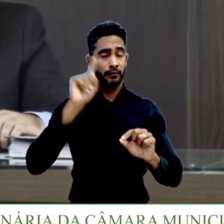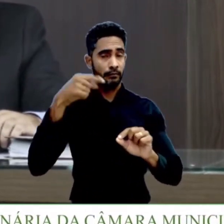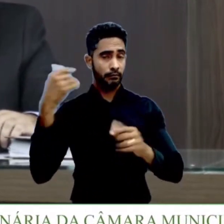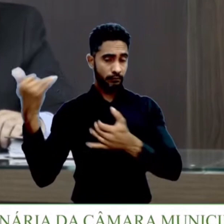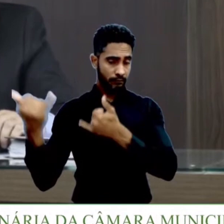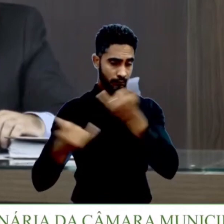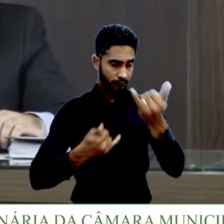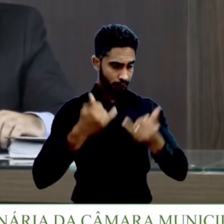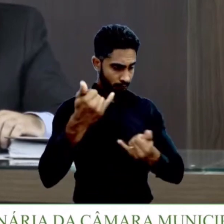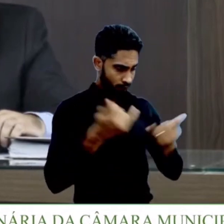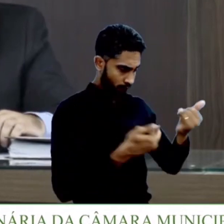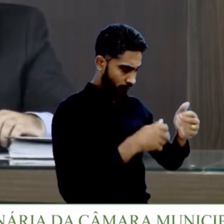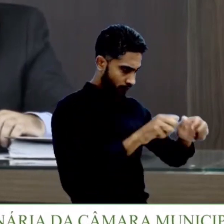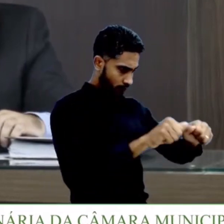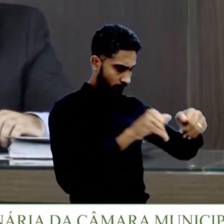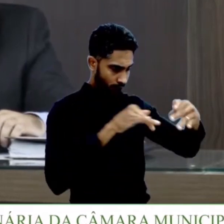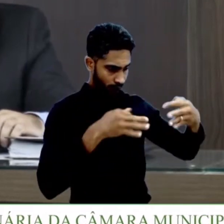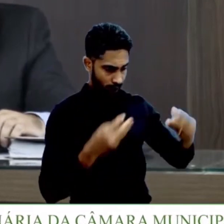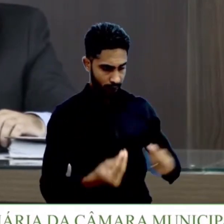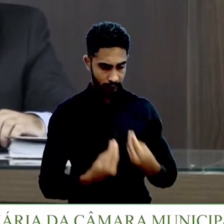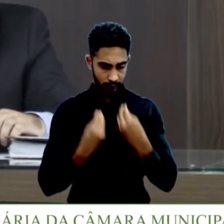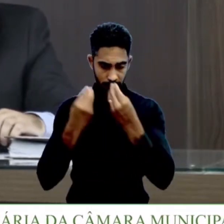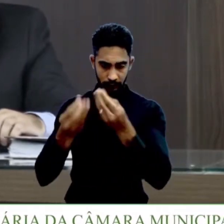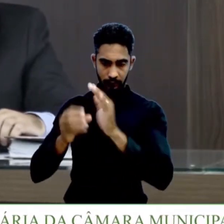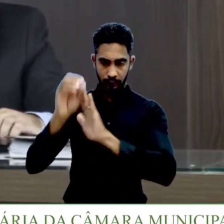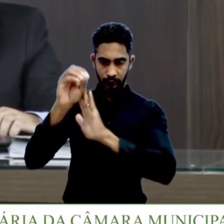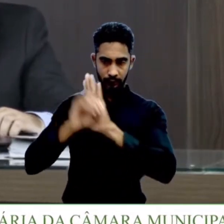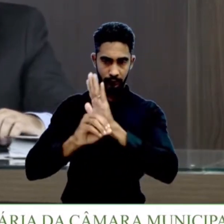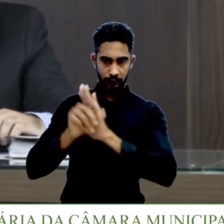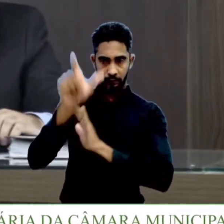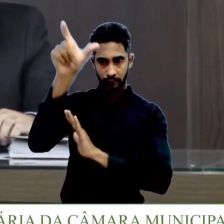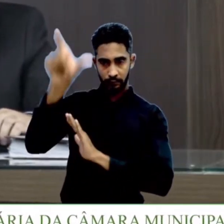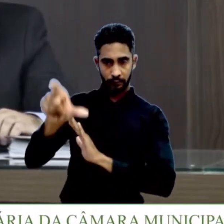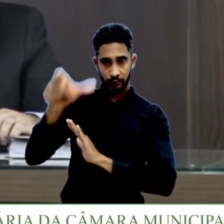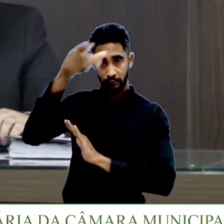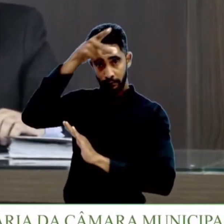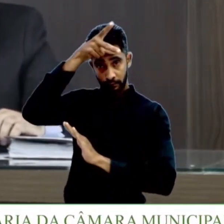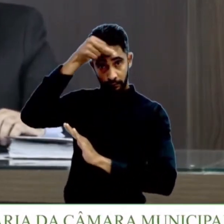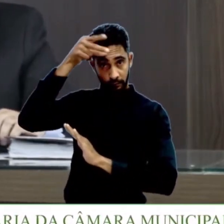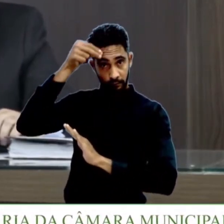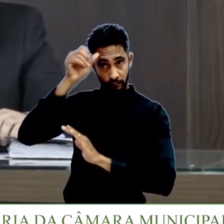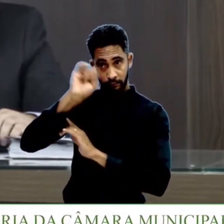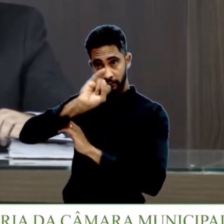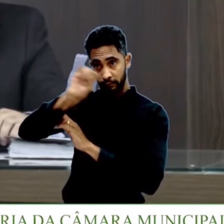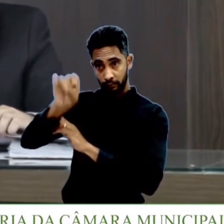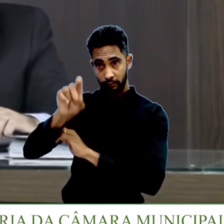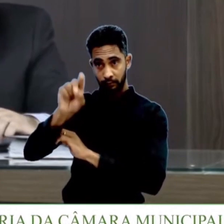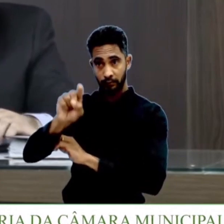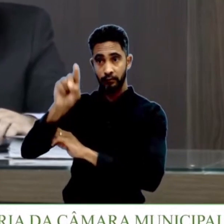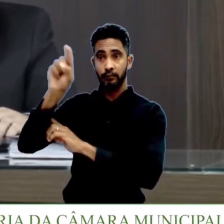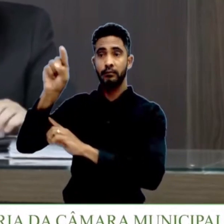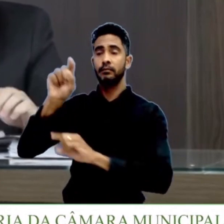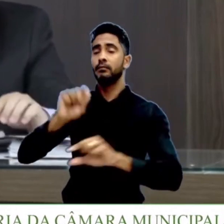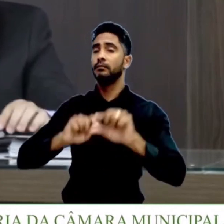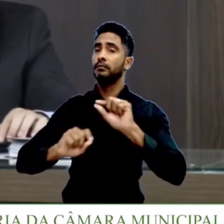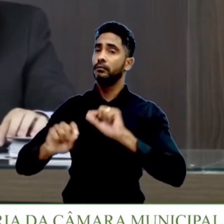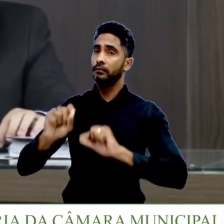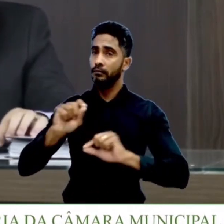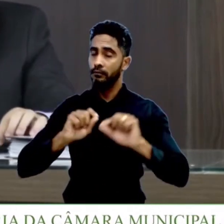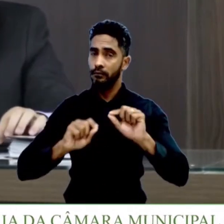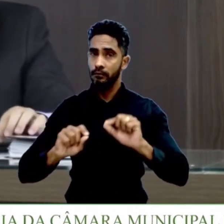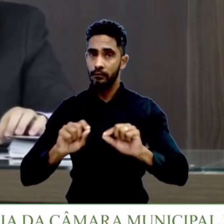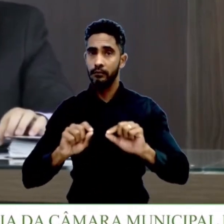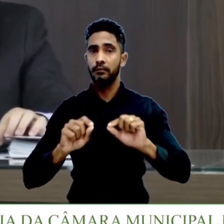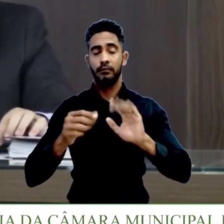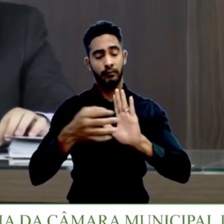a anuência do plenário, o envio do ofício ao senhor prefeito municipal de Janaúba, o senhor José Aparecido Mendes